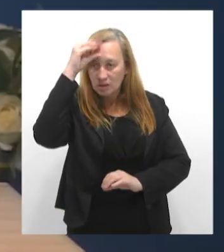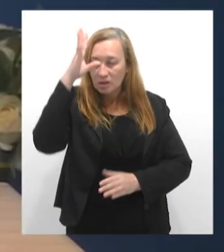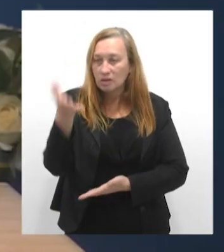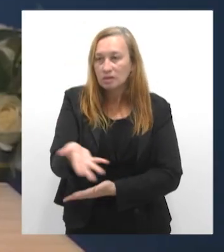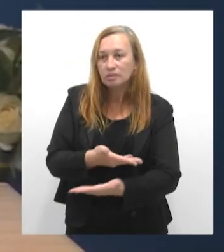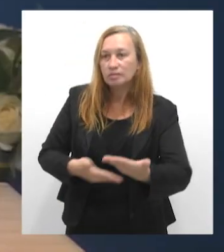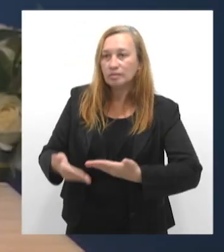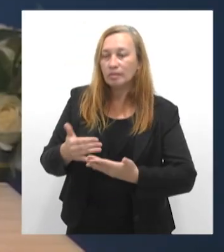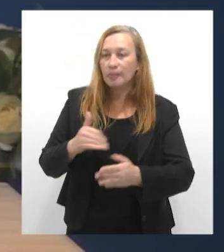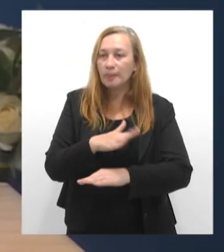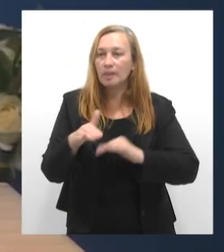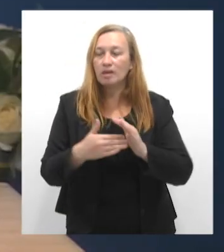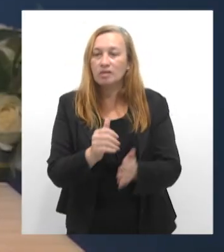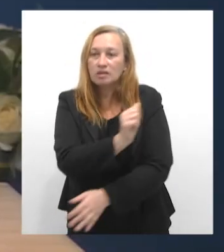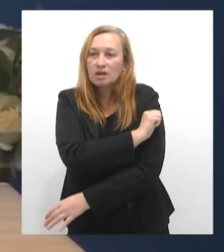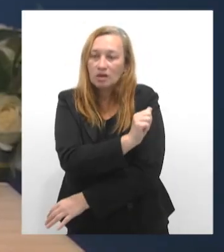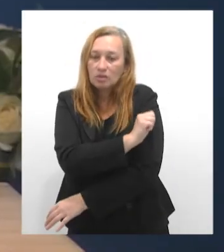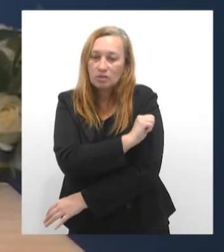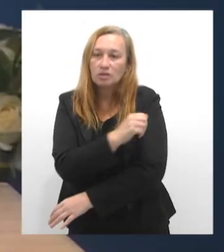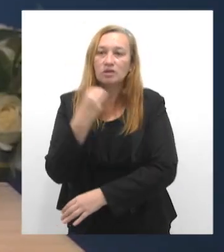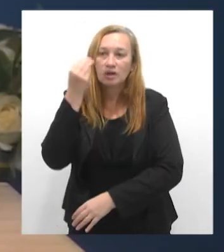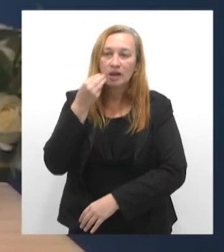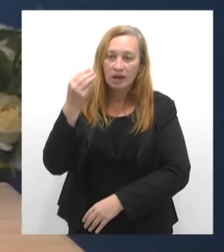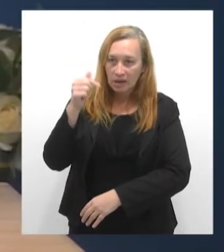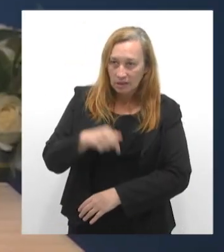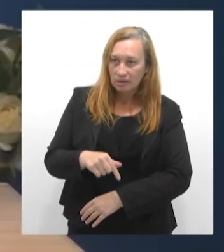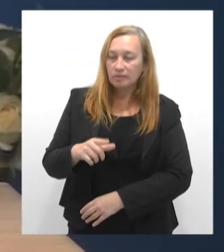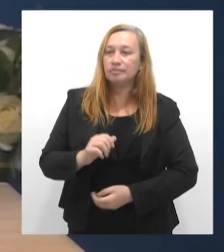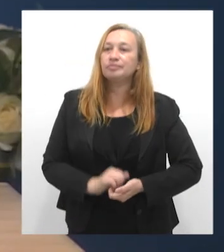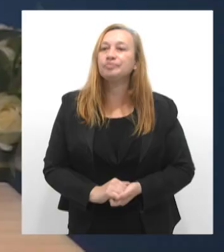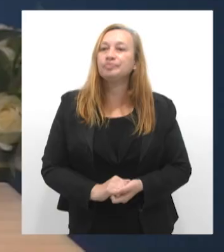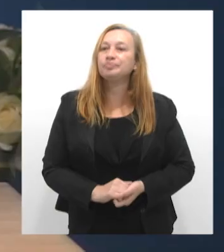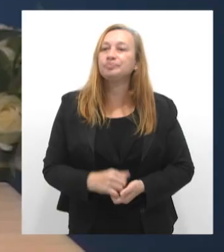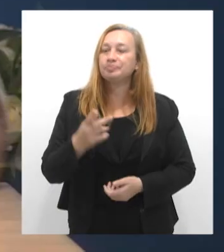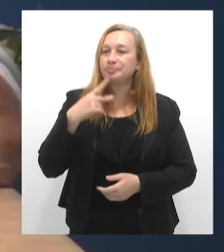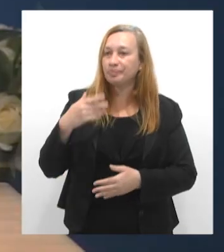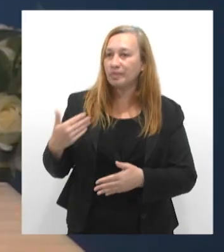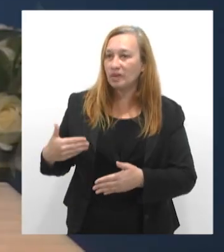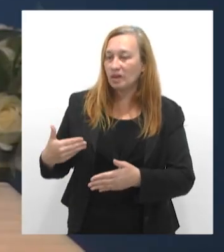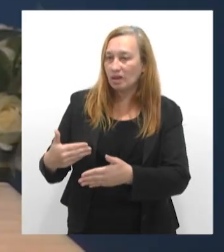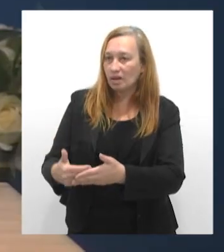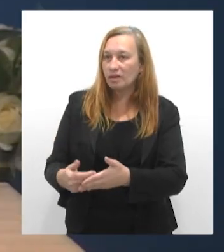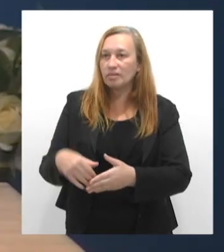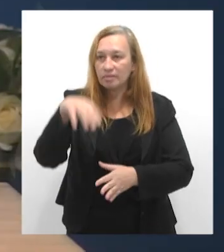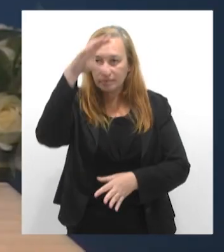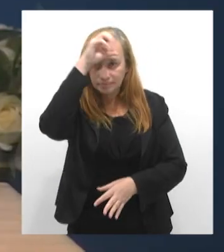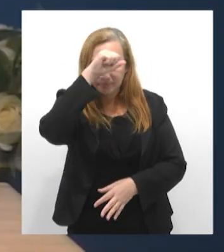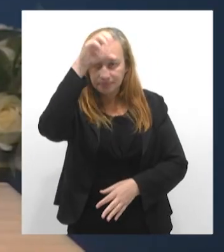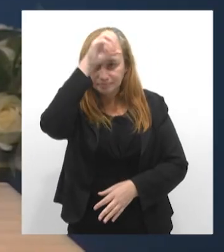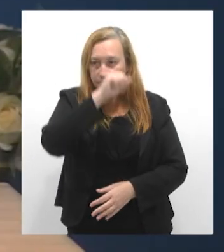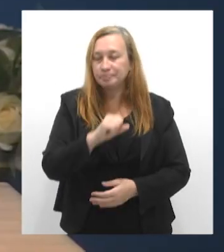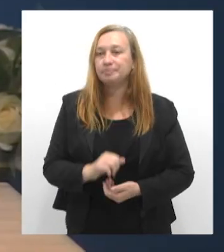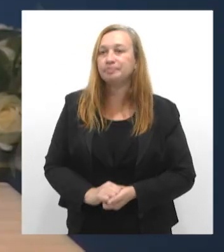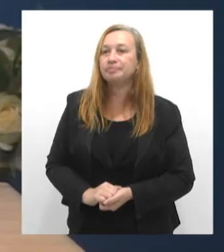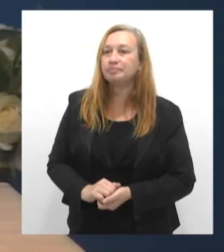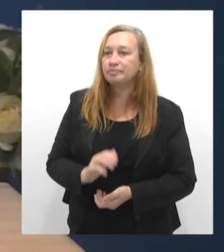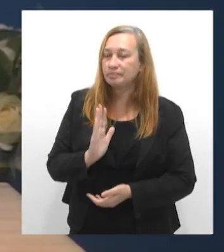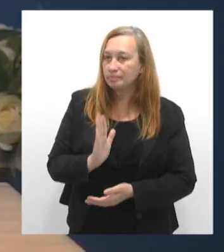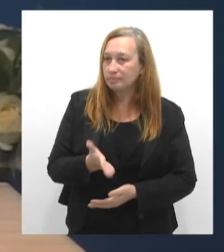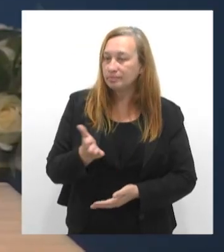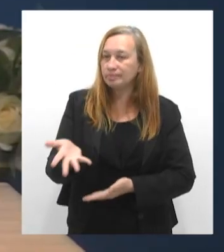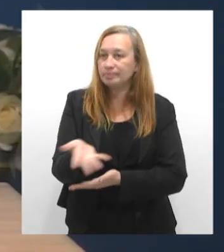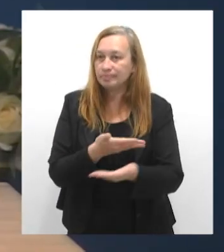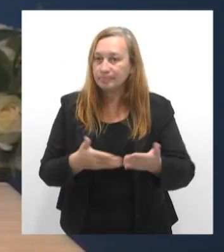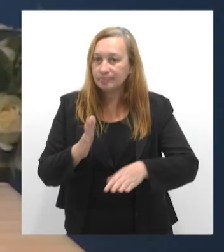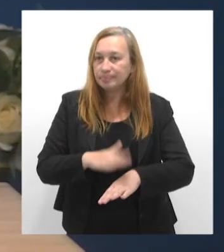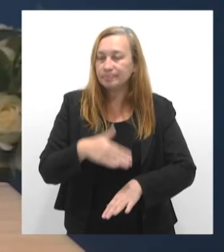os alunos que por aqui passaram. Ressalto aqui minha trajetória de aprendizado, que já participei de mais